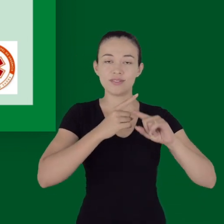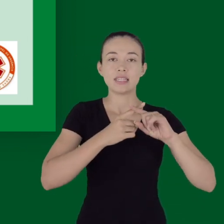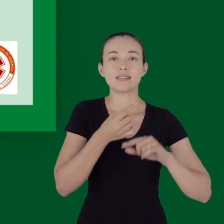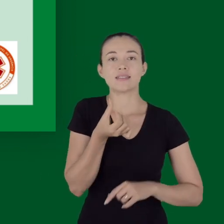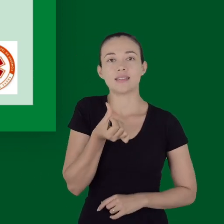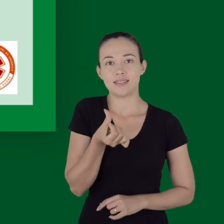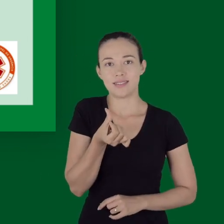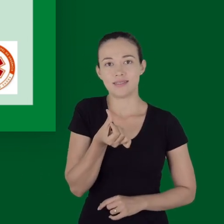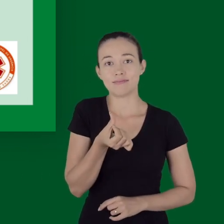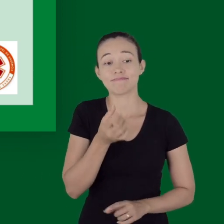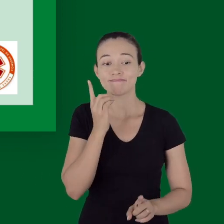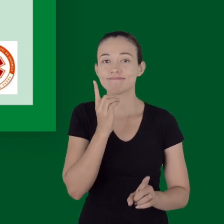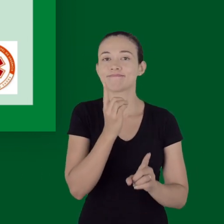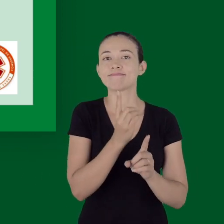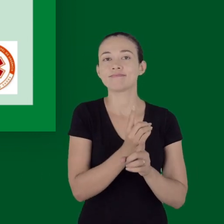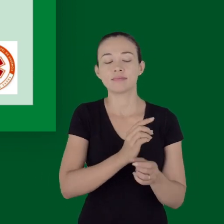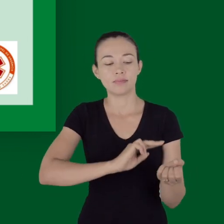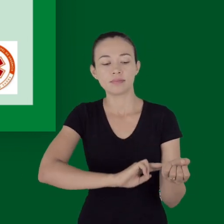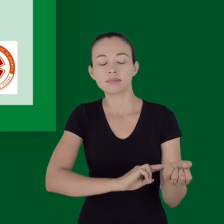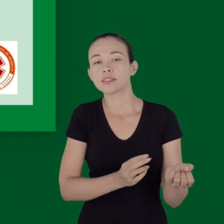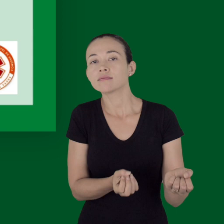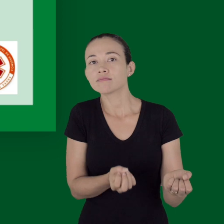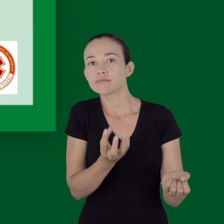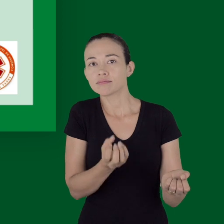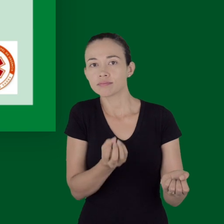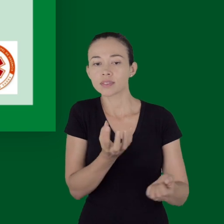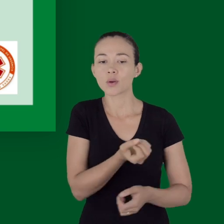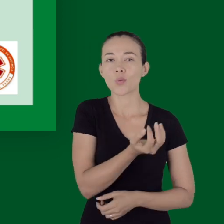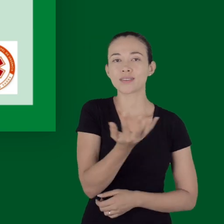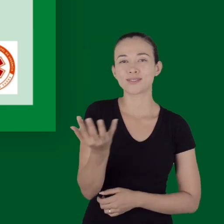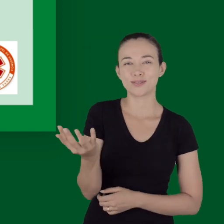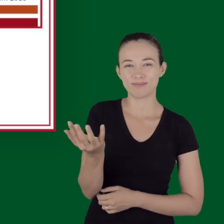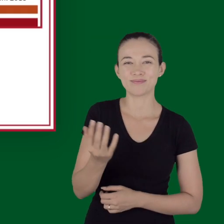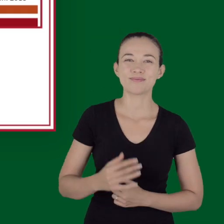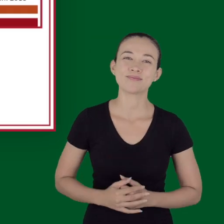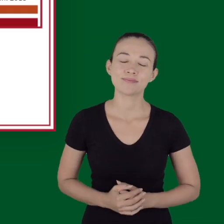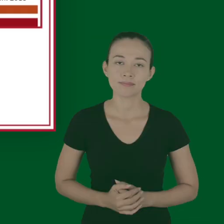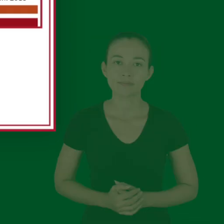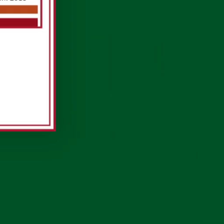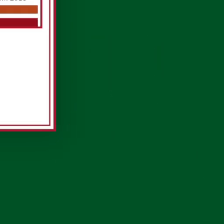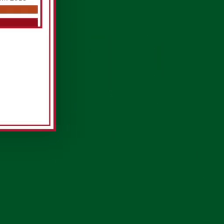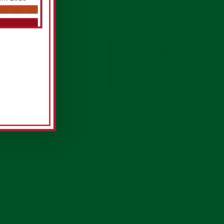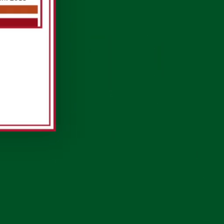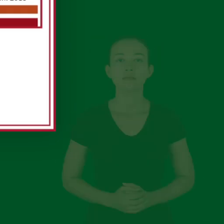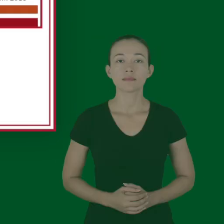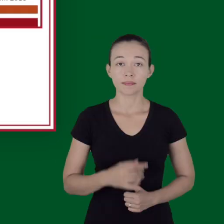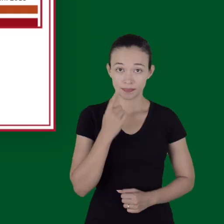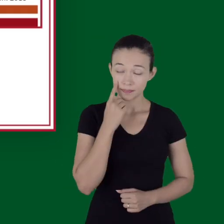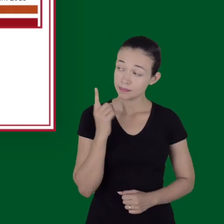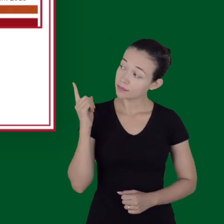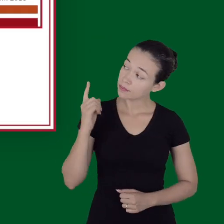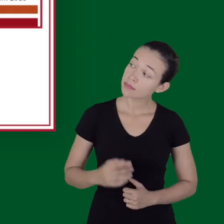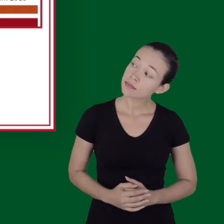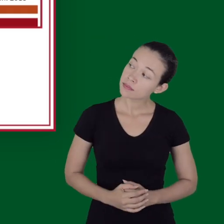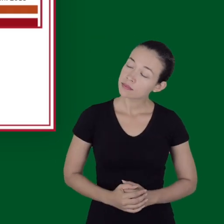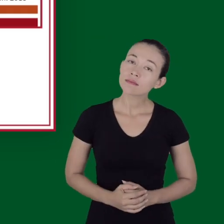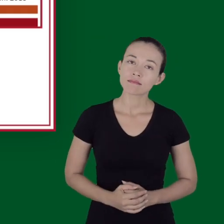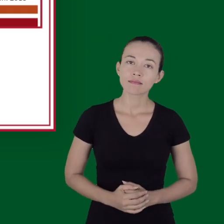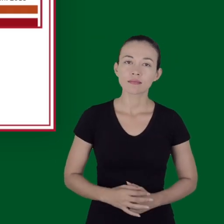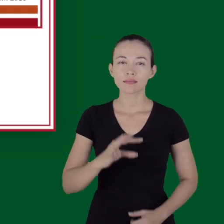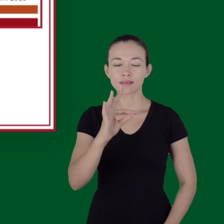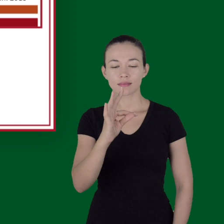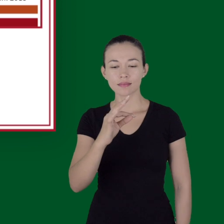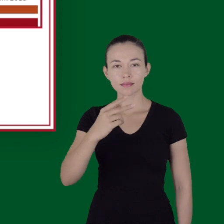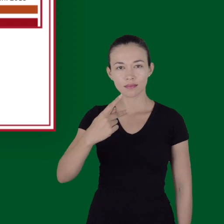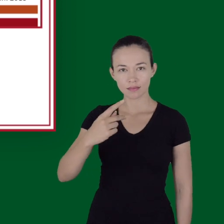ou menos qual a frequência que tá o eletro, né? A taquicardia paroxística supraventricular também é